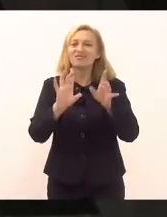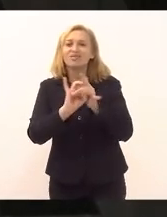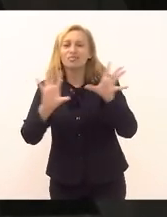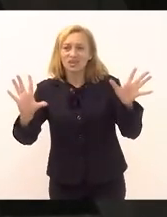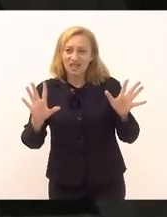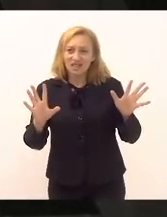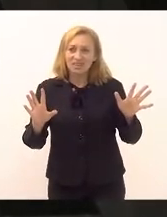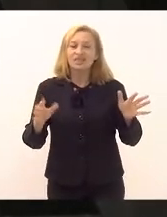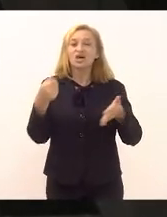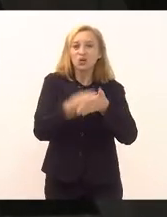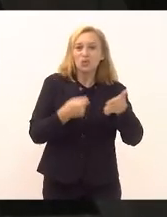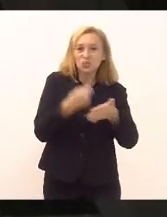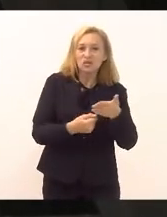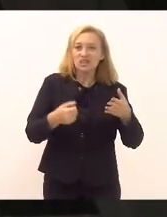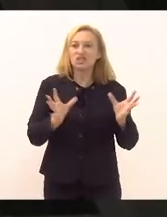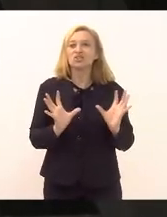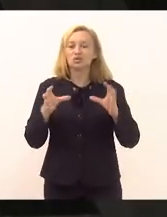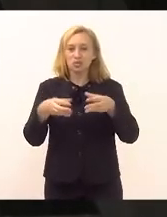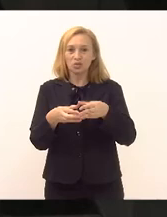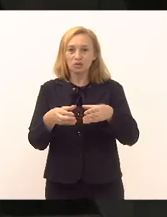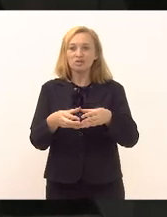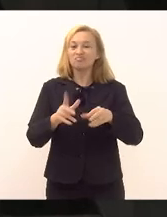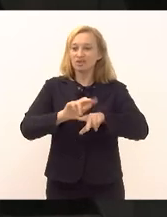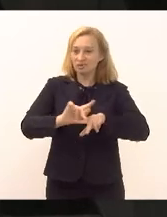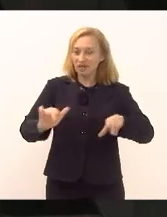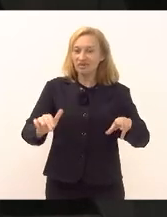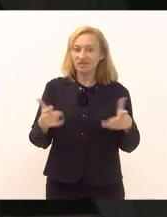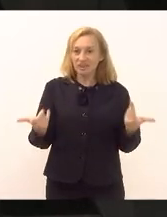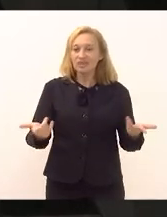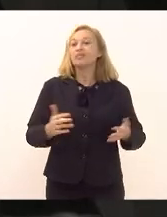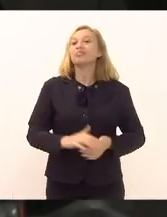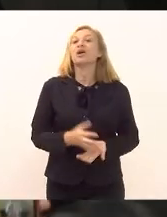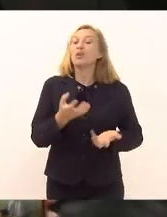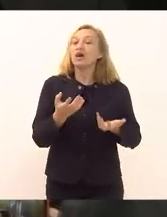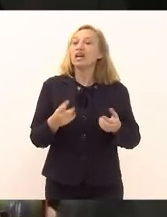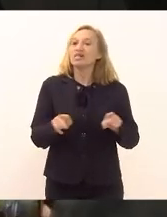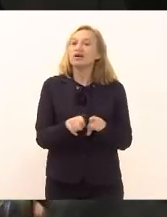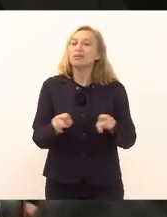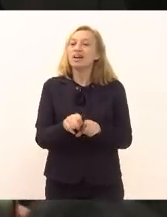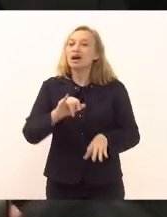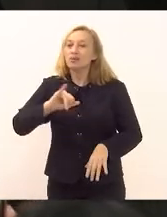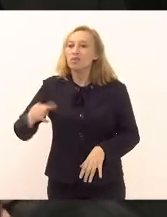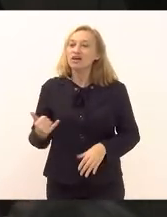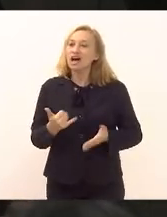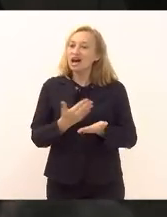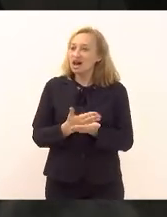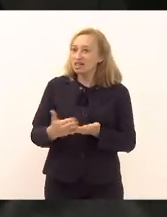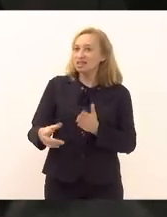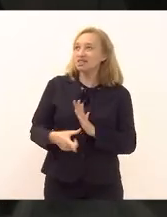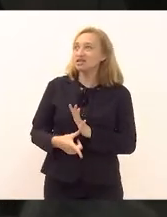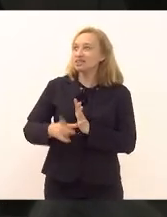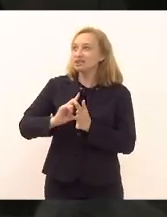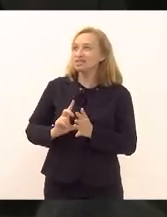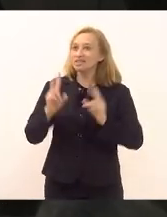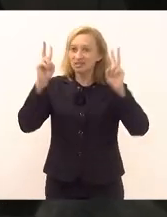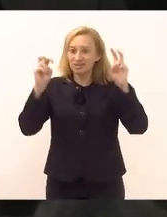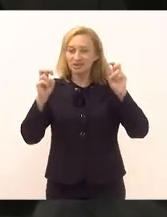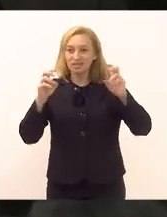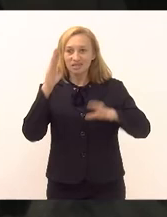lutas coletivas e mais amplas e populares. Eu quero também aproveitar, antes de iniciar o tema